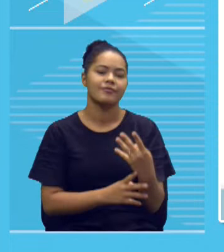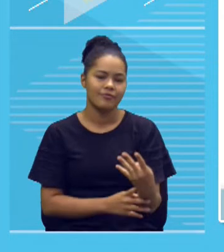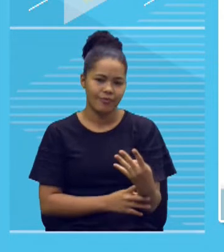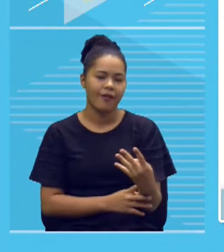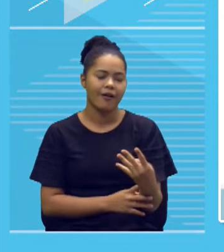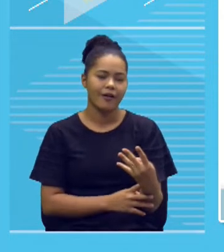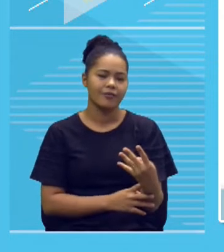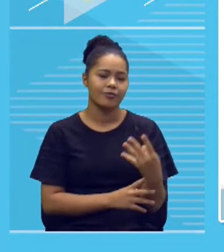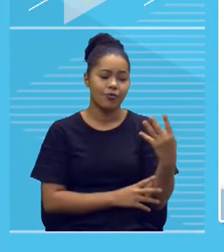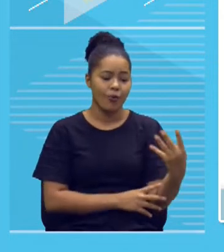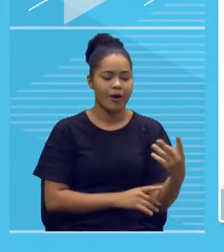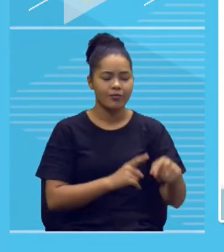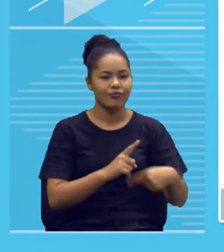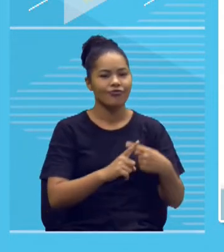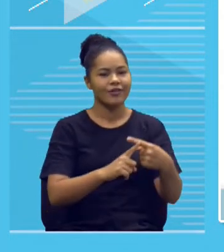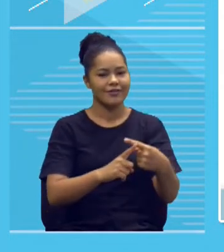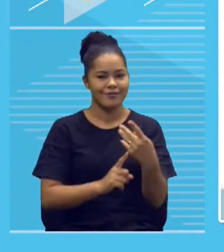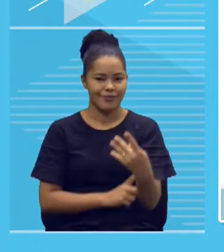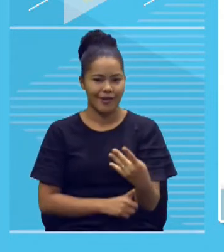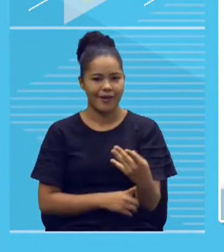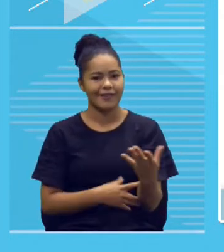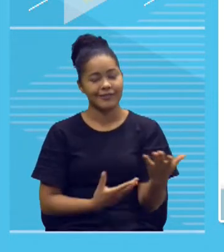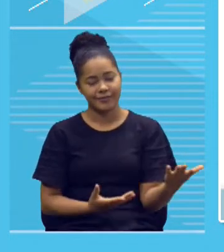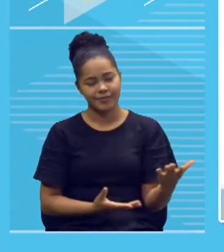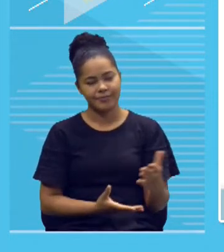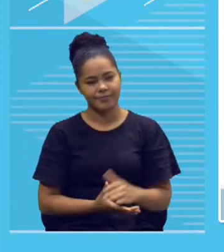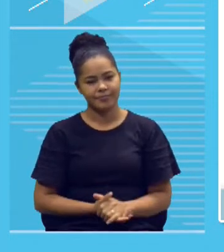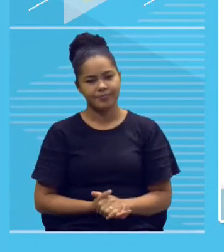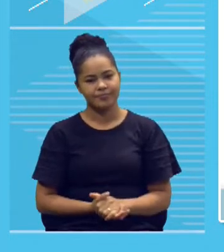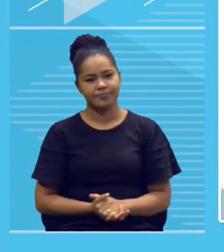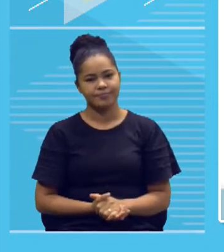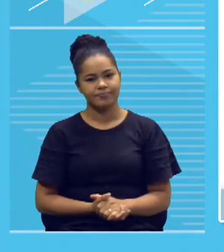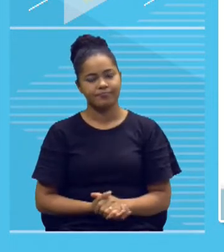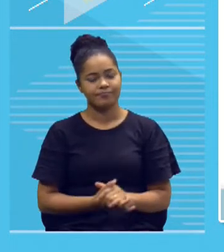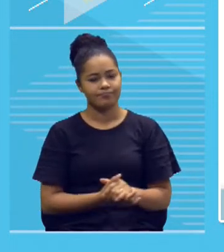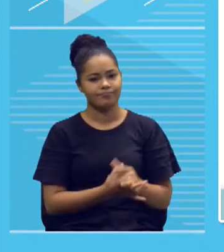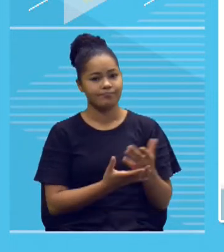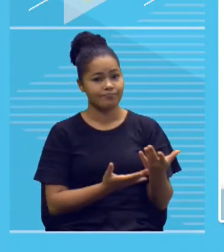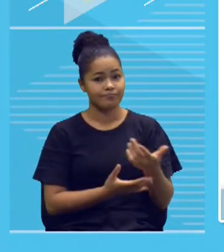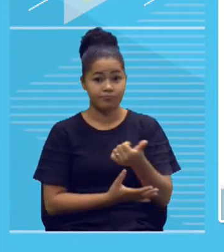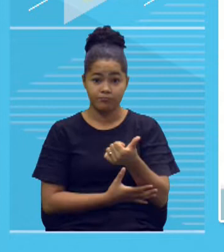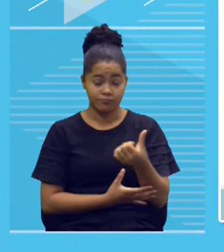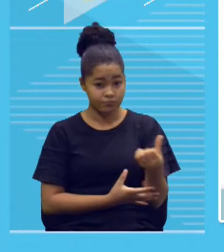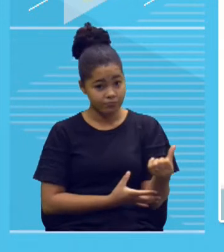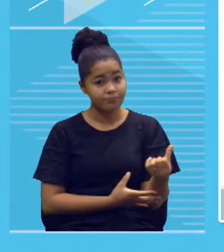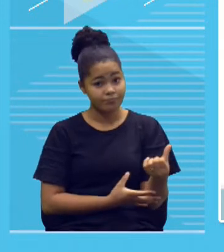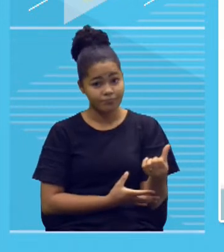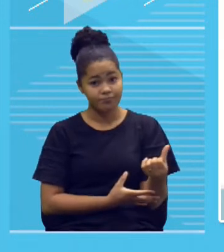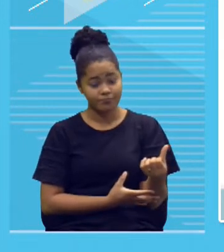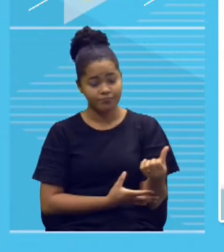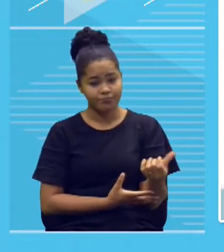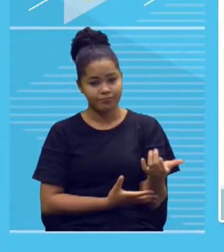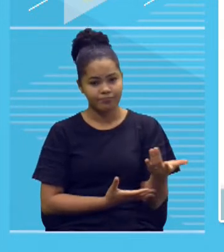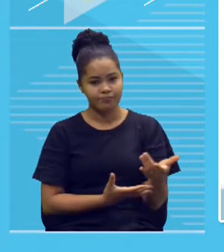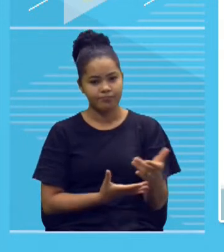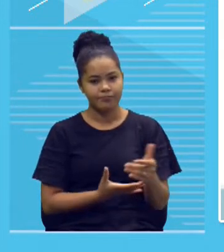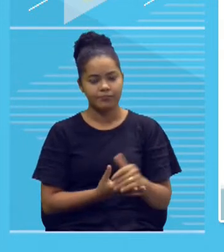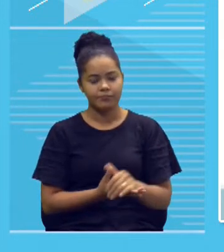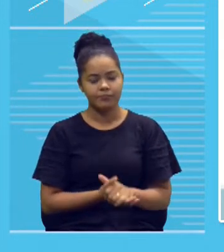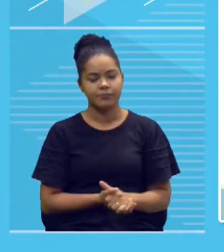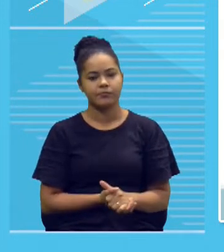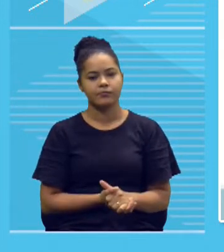que seriam quatro contas que nós teríamos que fazer quatro vezes eu daria 16 Professor significa